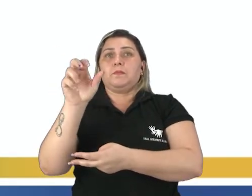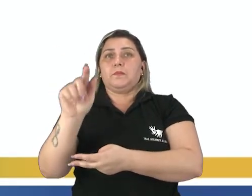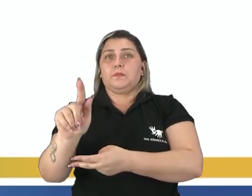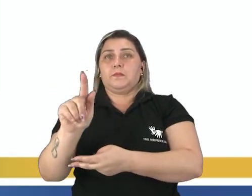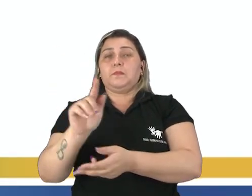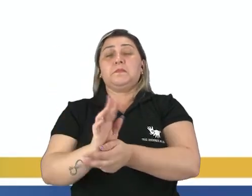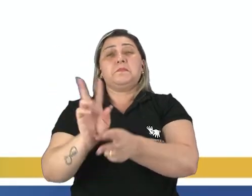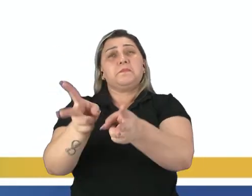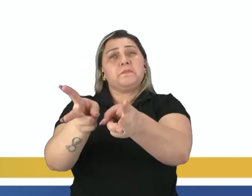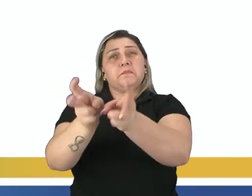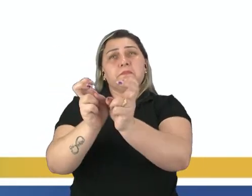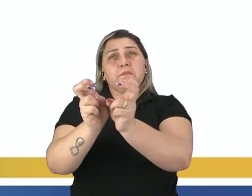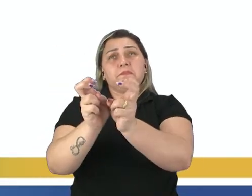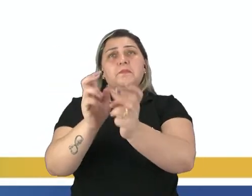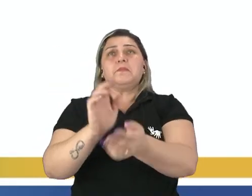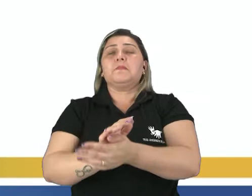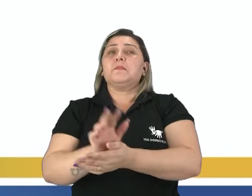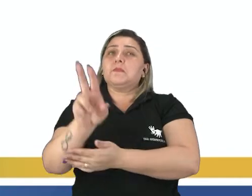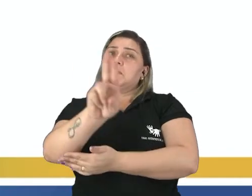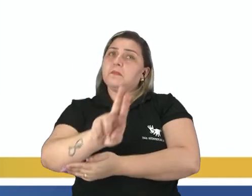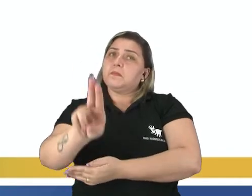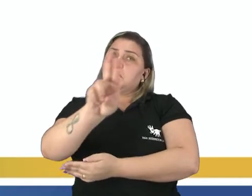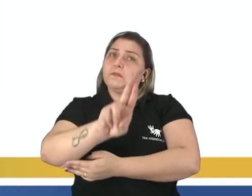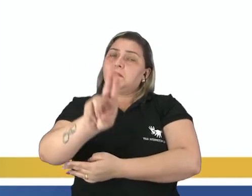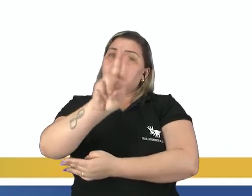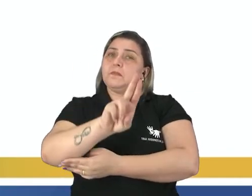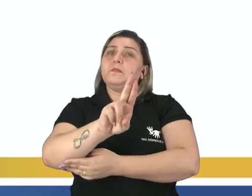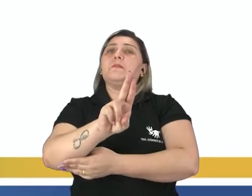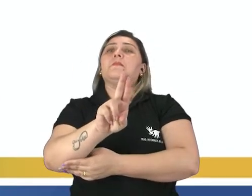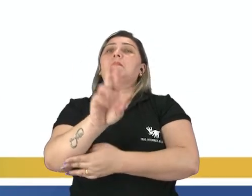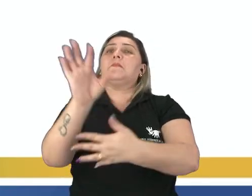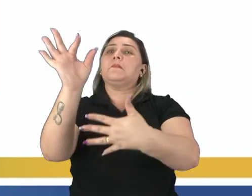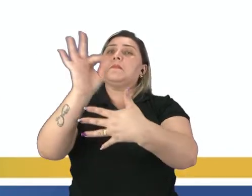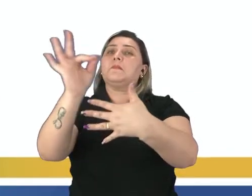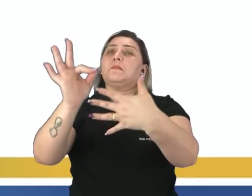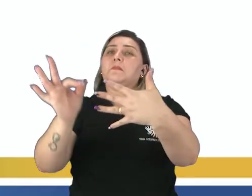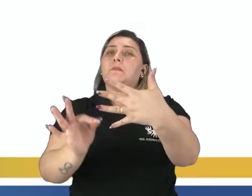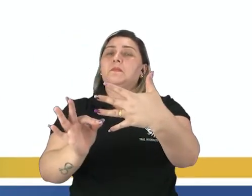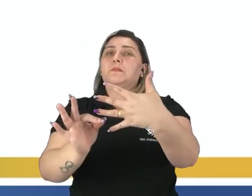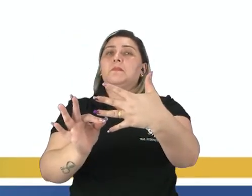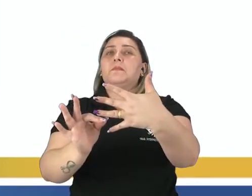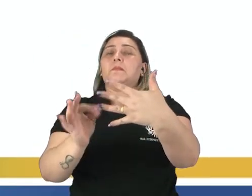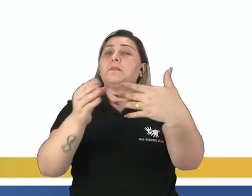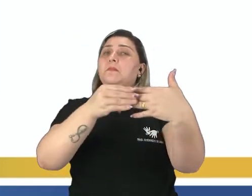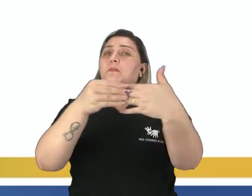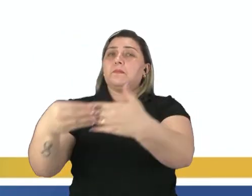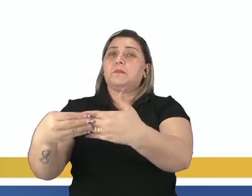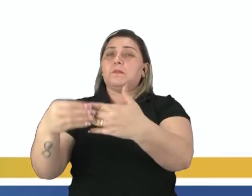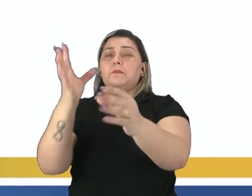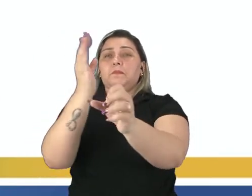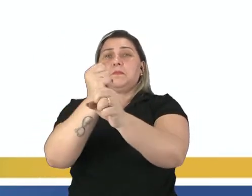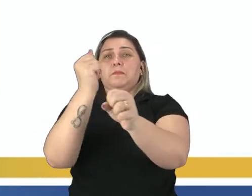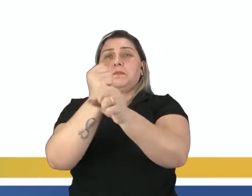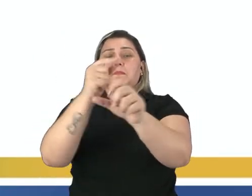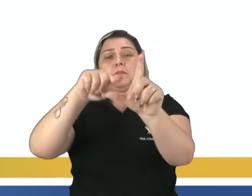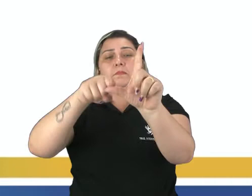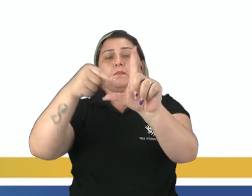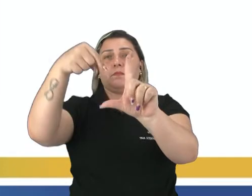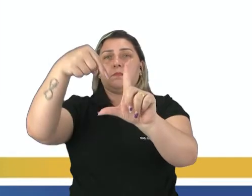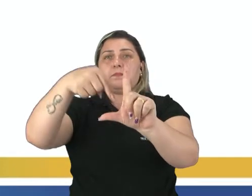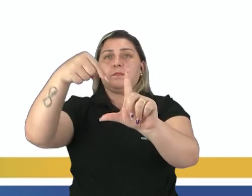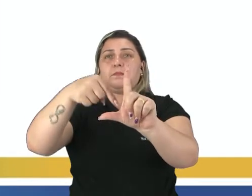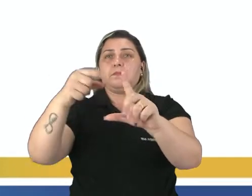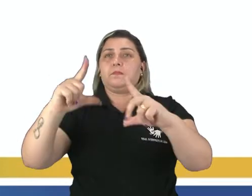graus. Então, percebam que utilizamos aí a propriedade, né, que nos traz que a soma dos ângulos internos